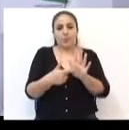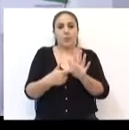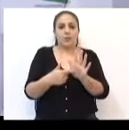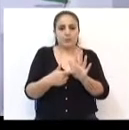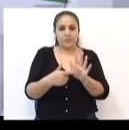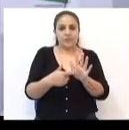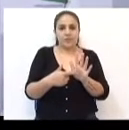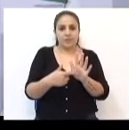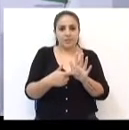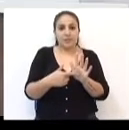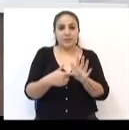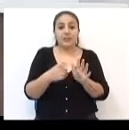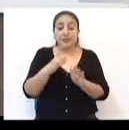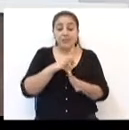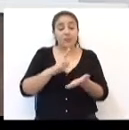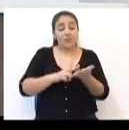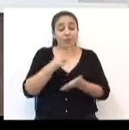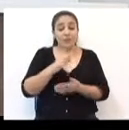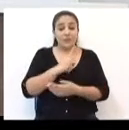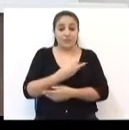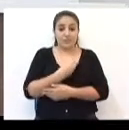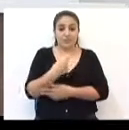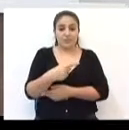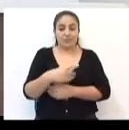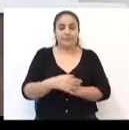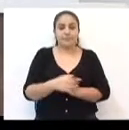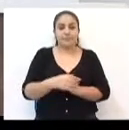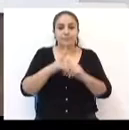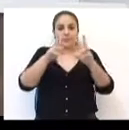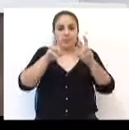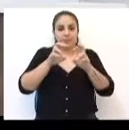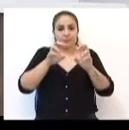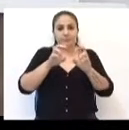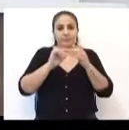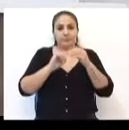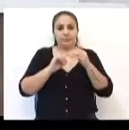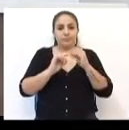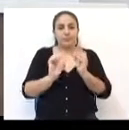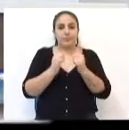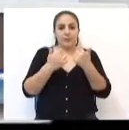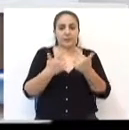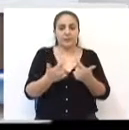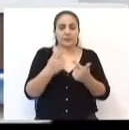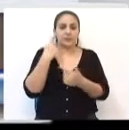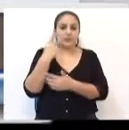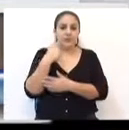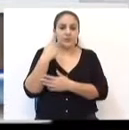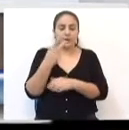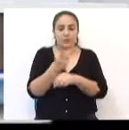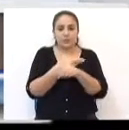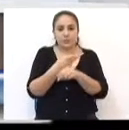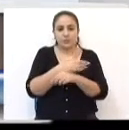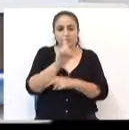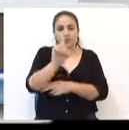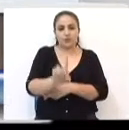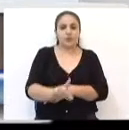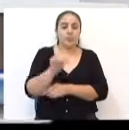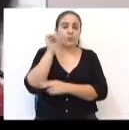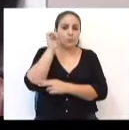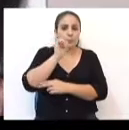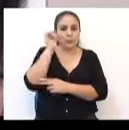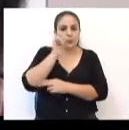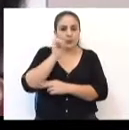a pena ter estado aqui. Outro assunto que foi prioridade nas ações da comunista foi a busca pelos direitos da